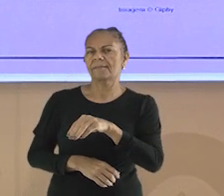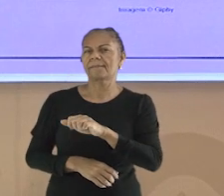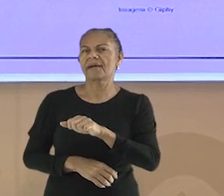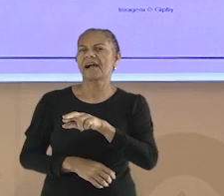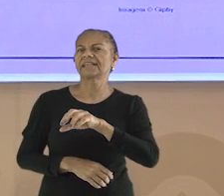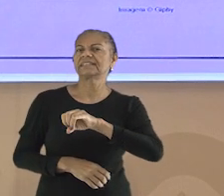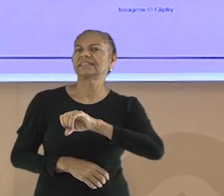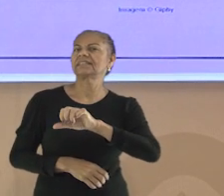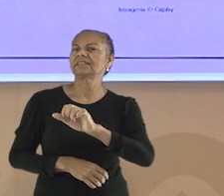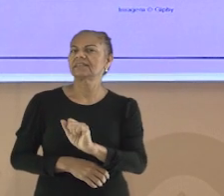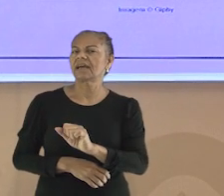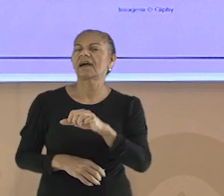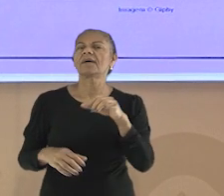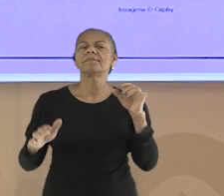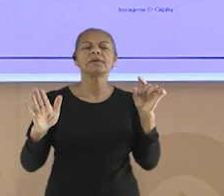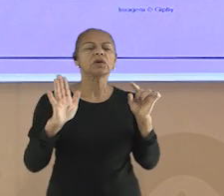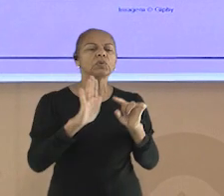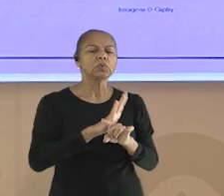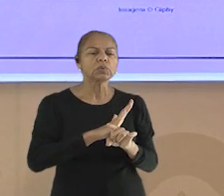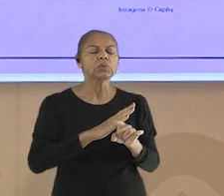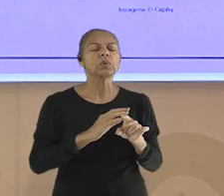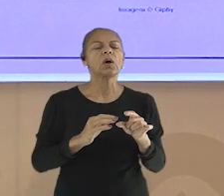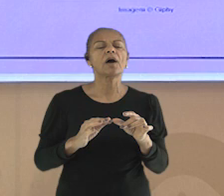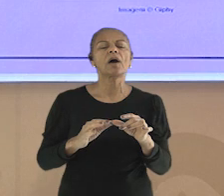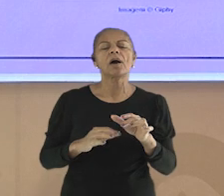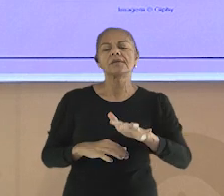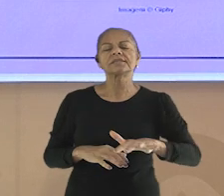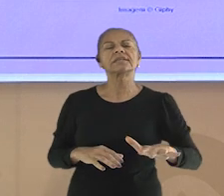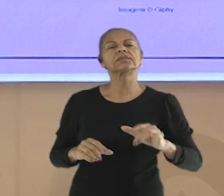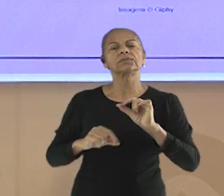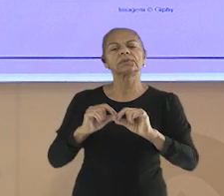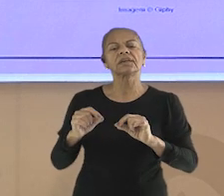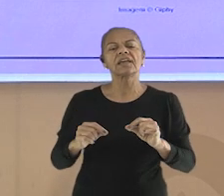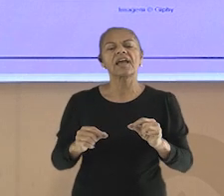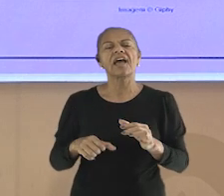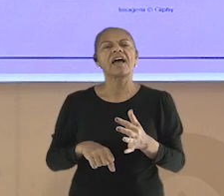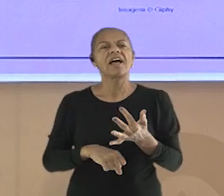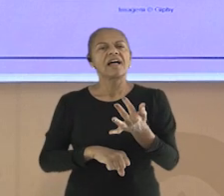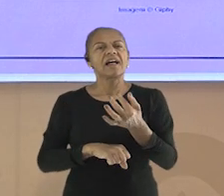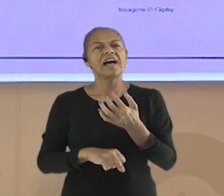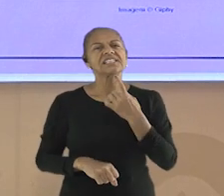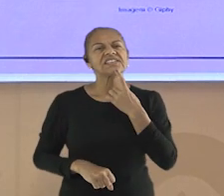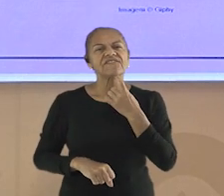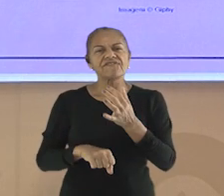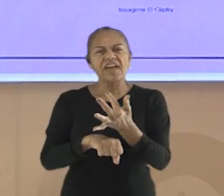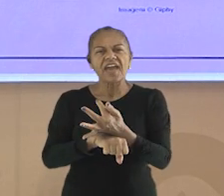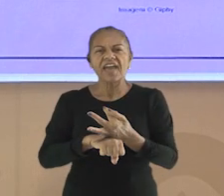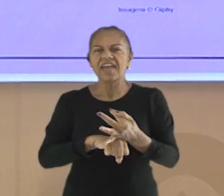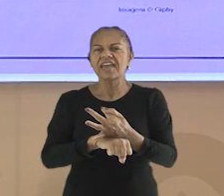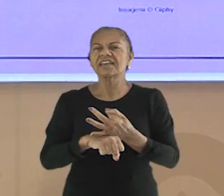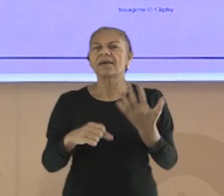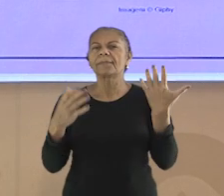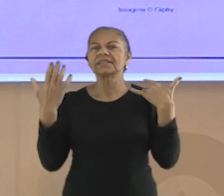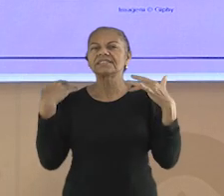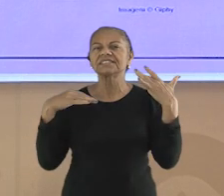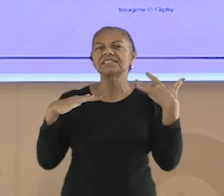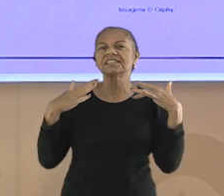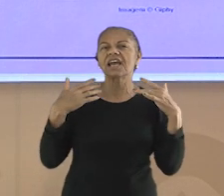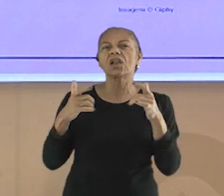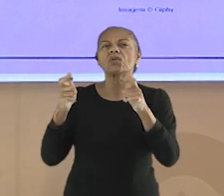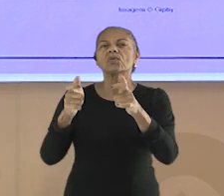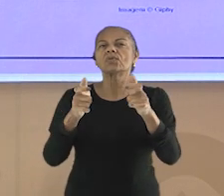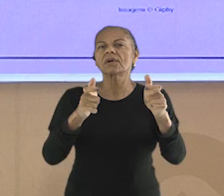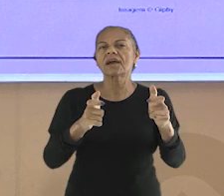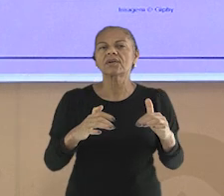sua família e perguntou a elas onde elas gostam de passar as férias e decidiu registrar todas